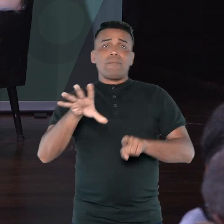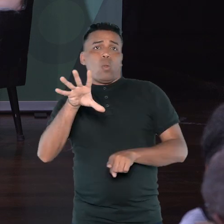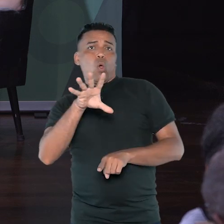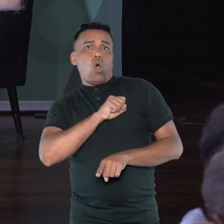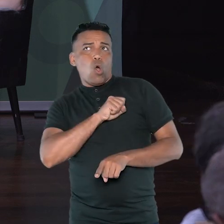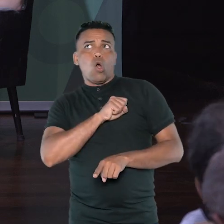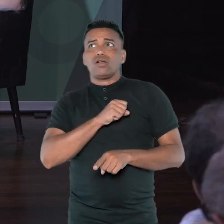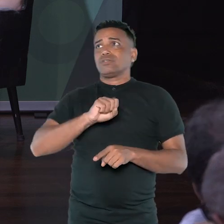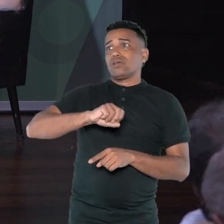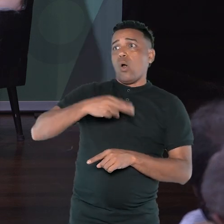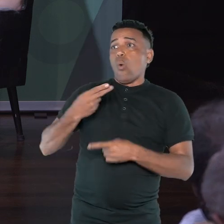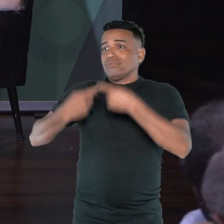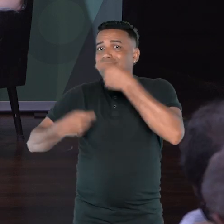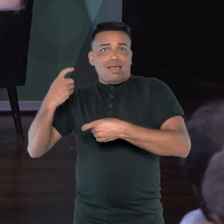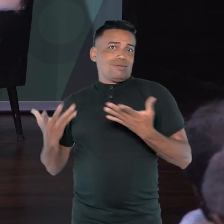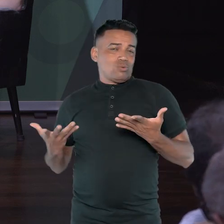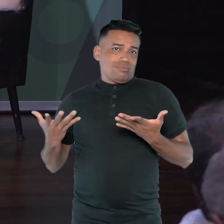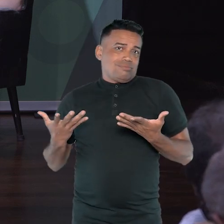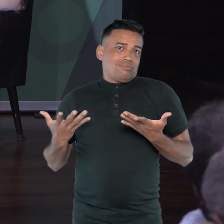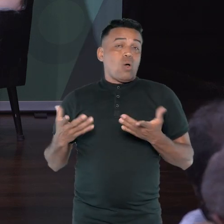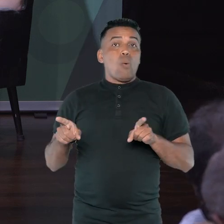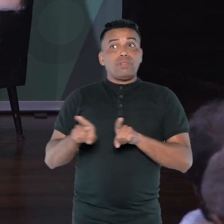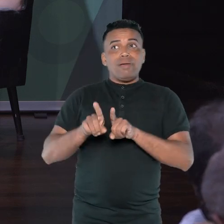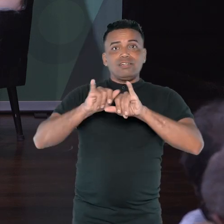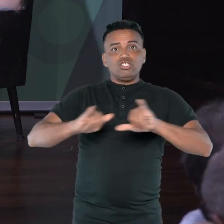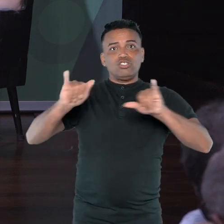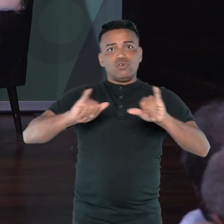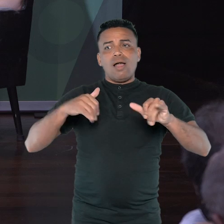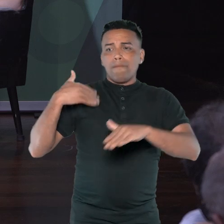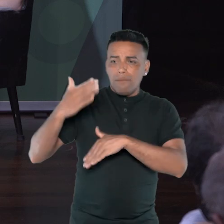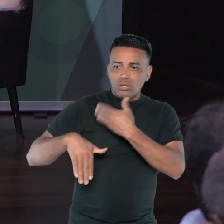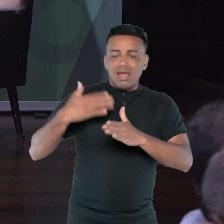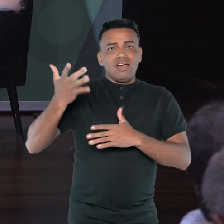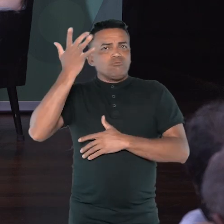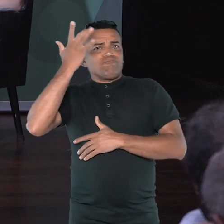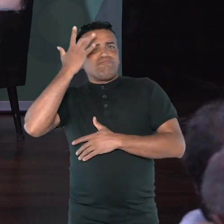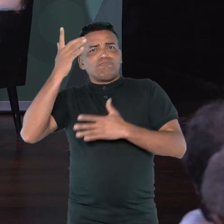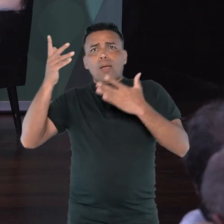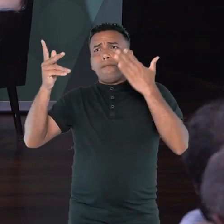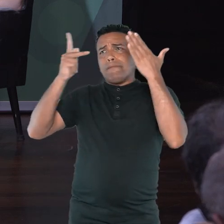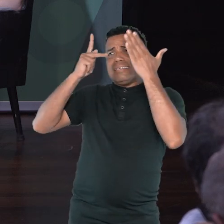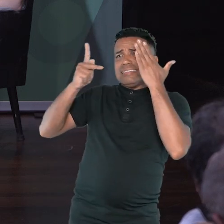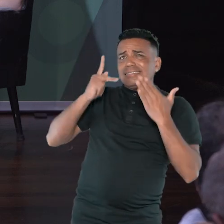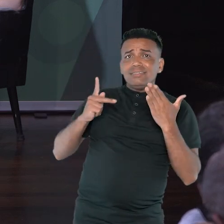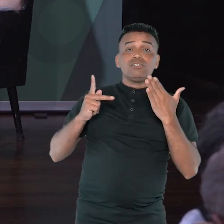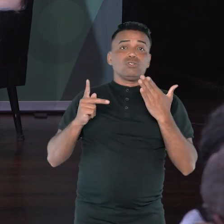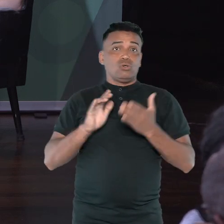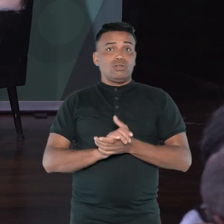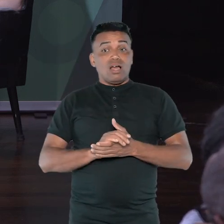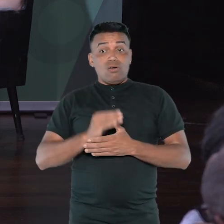amorosas ou sexuais, muito menos advogar por processos de maturação psíquica que ignoram que